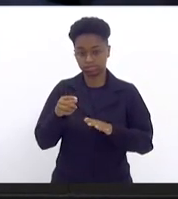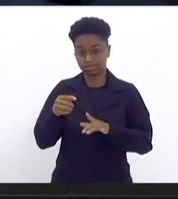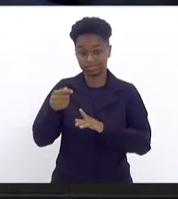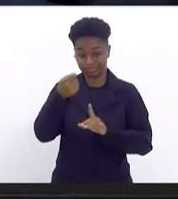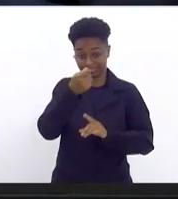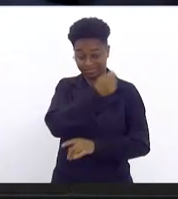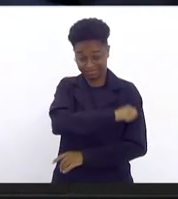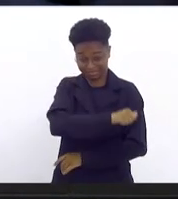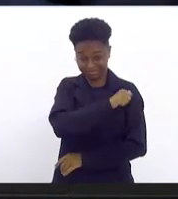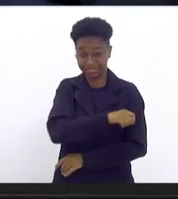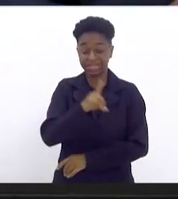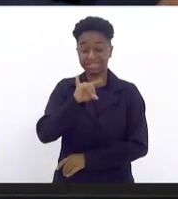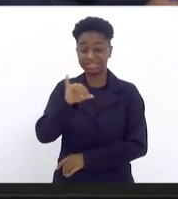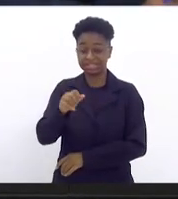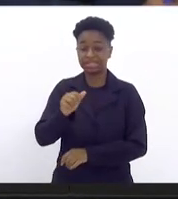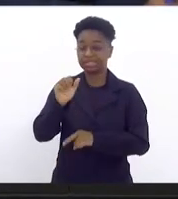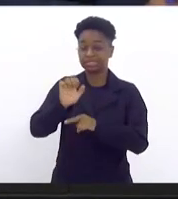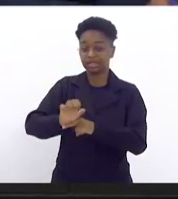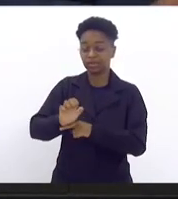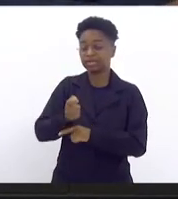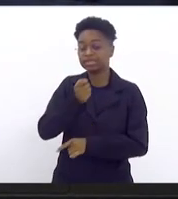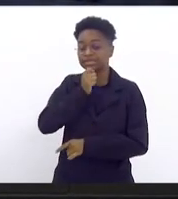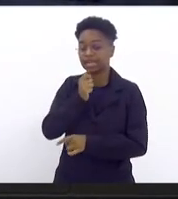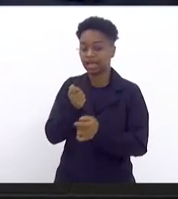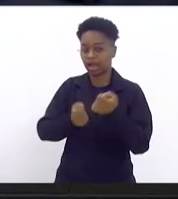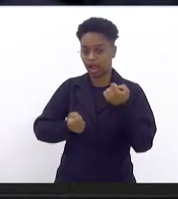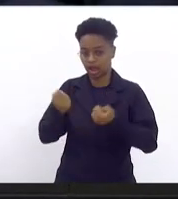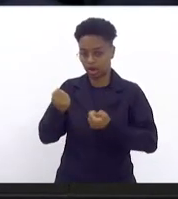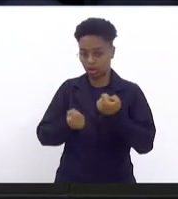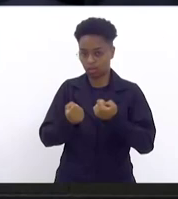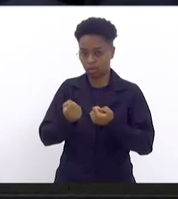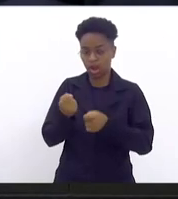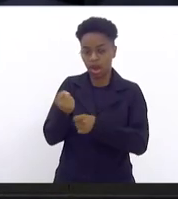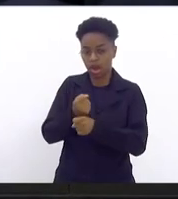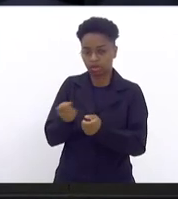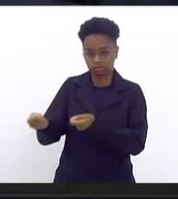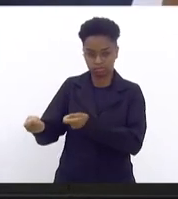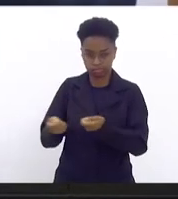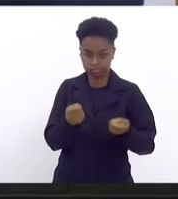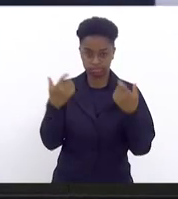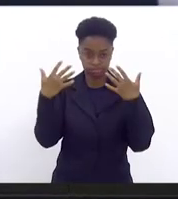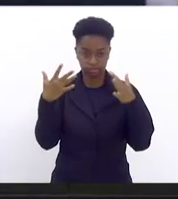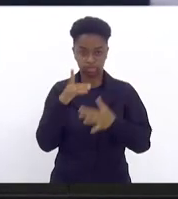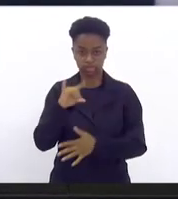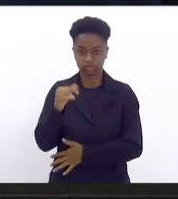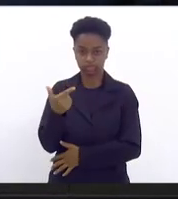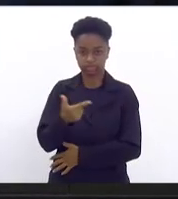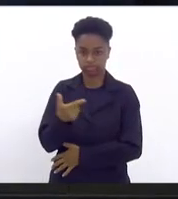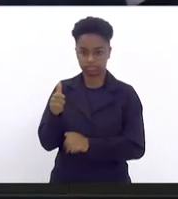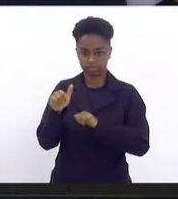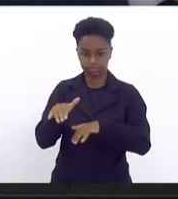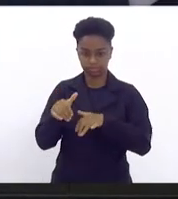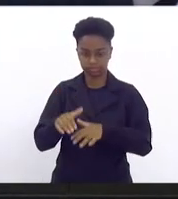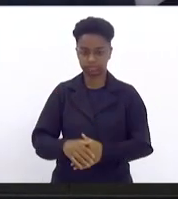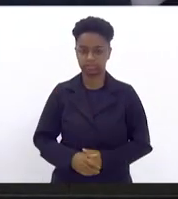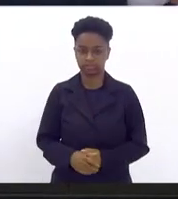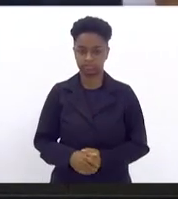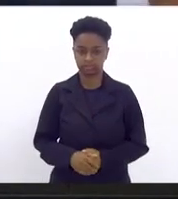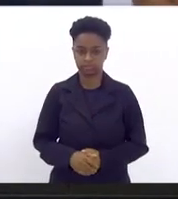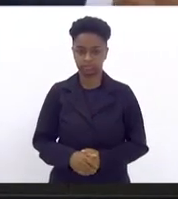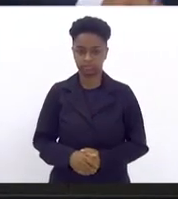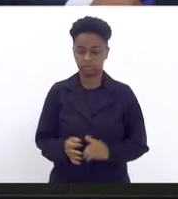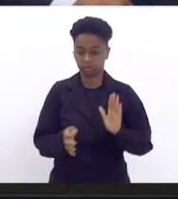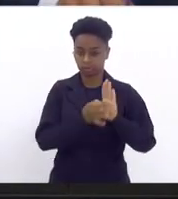o dia estadual sem carro, a ser comemorado anualmente no dia 22 de setembro. Para